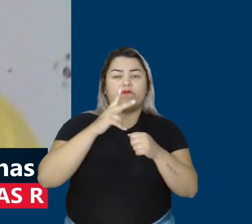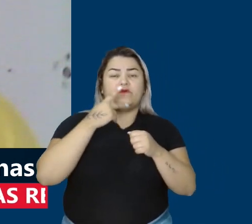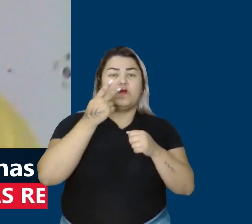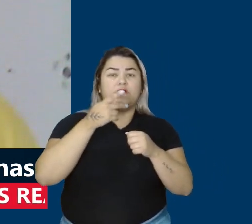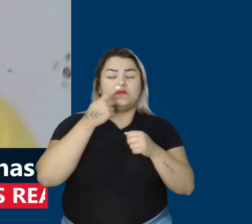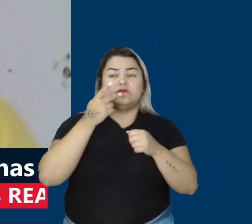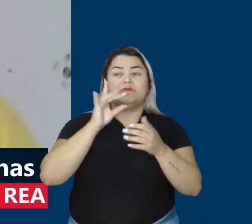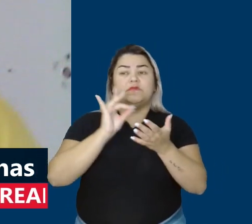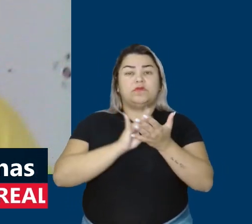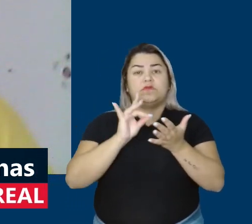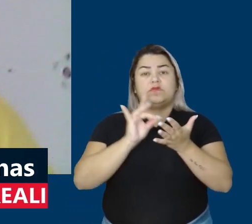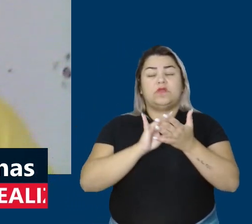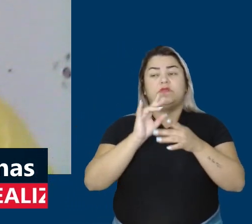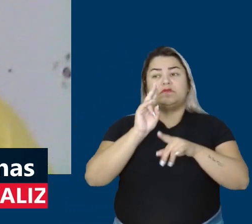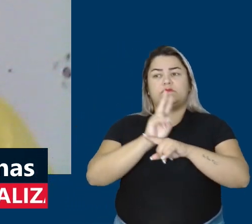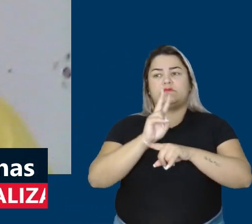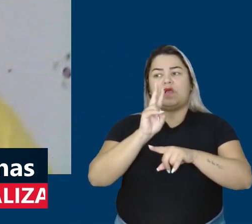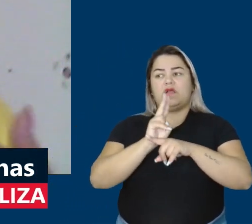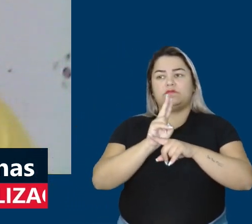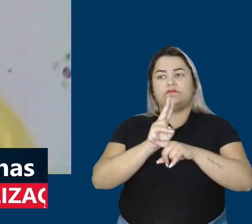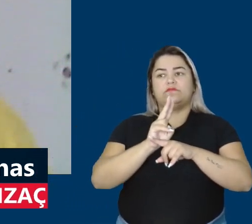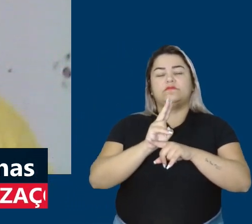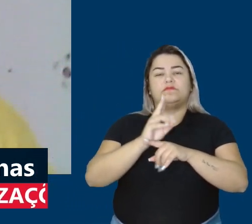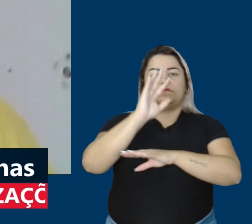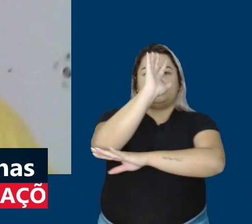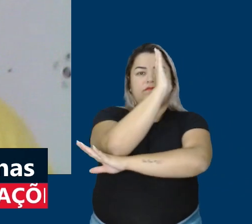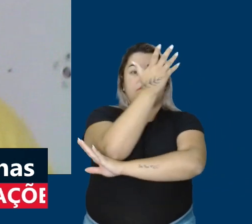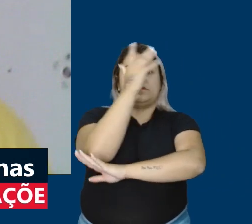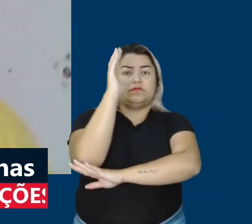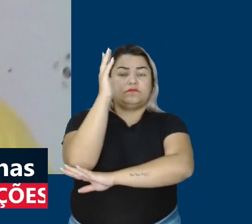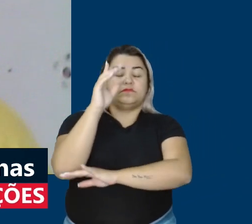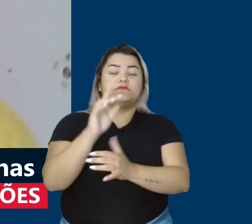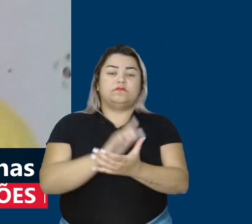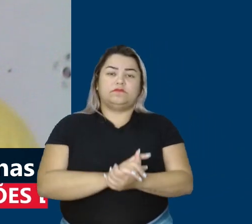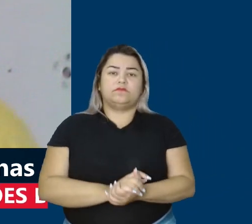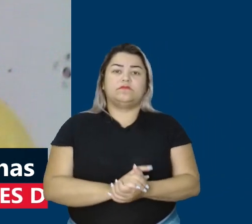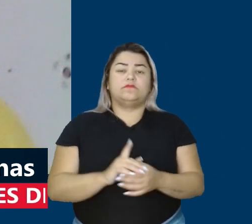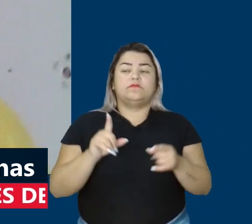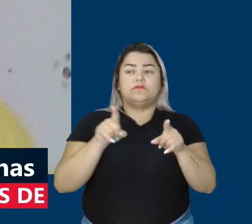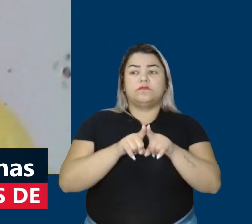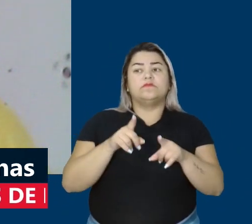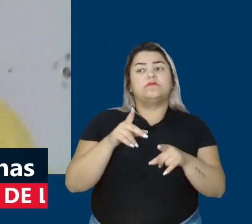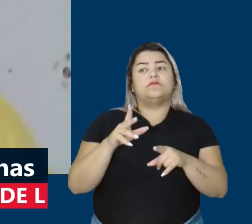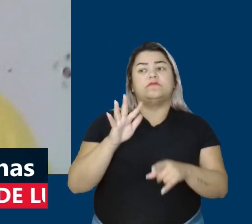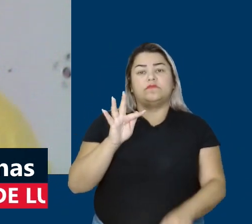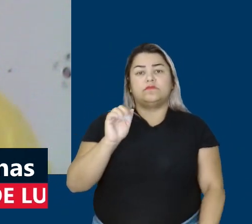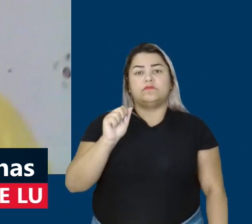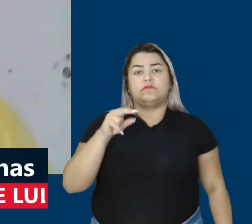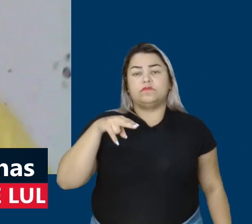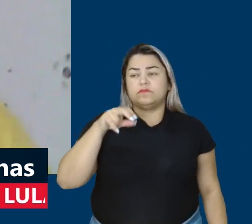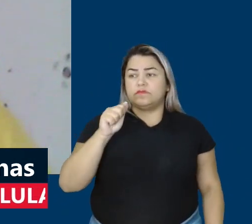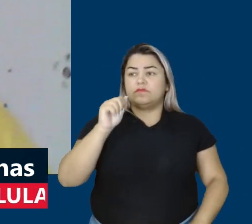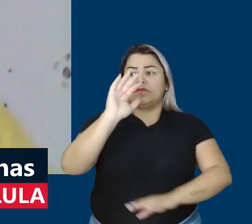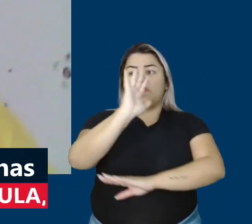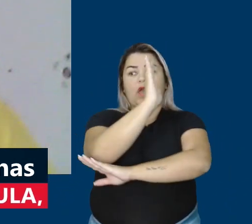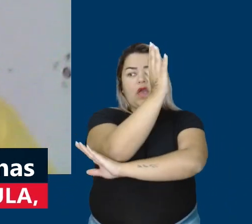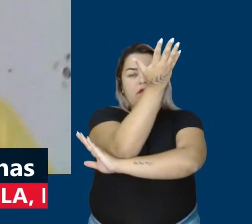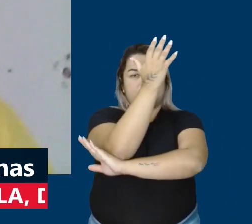dos verdadeiros guardiões da floresta e de preservação da floresta, da fauna, do meio ambiente, para que a